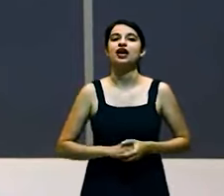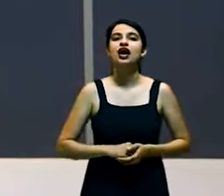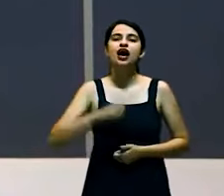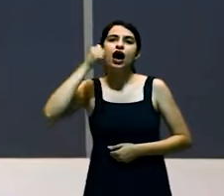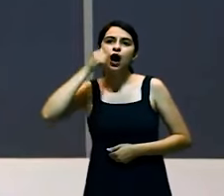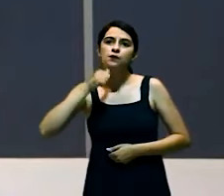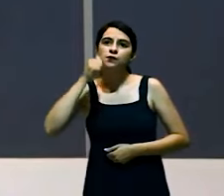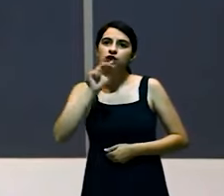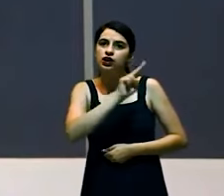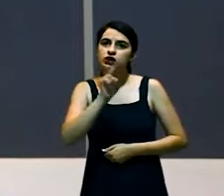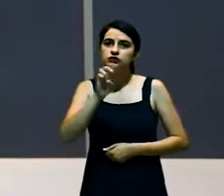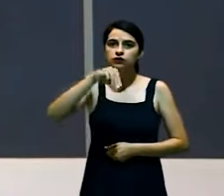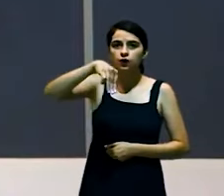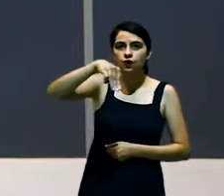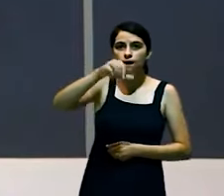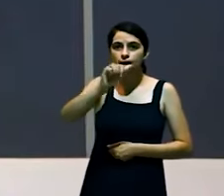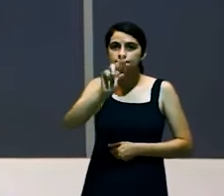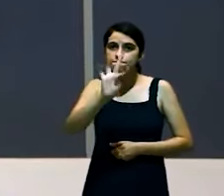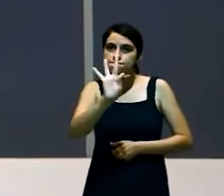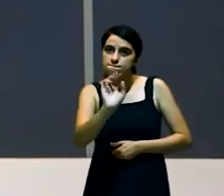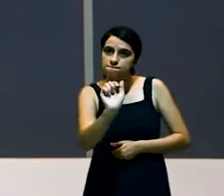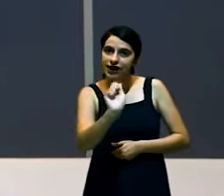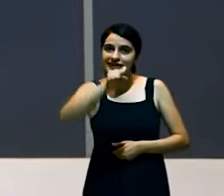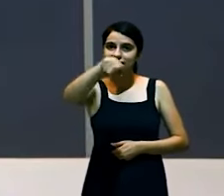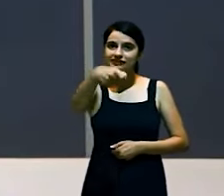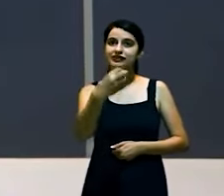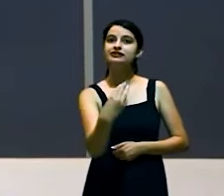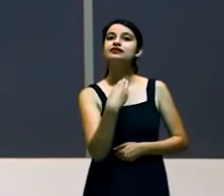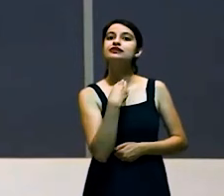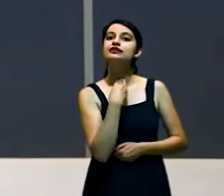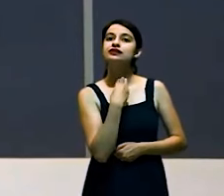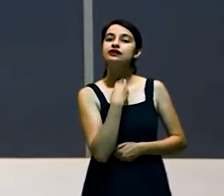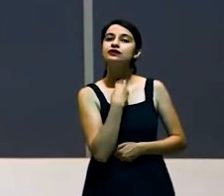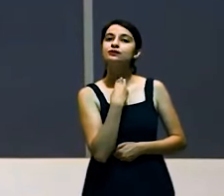é um exemplo que a Bíblia nos mostra de distração.